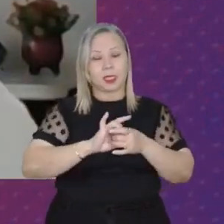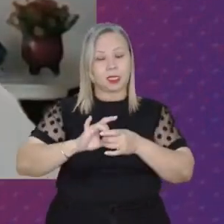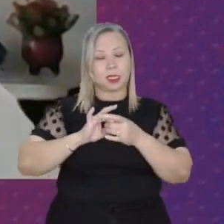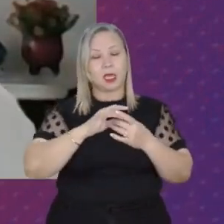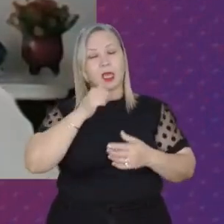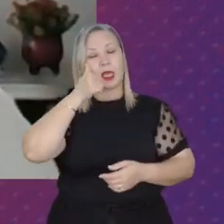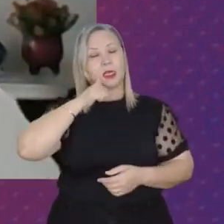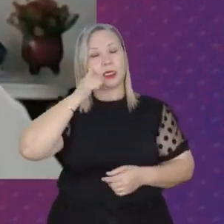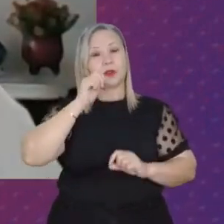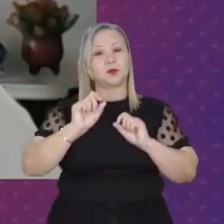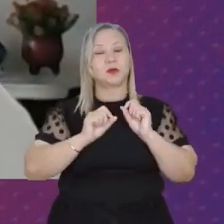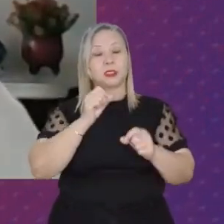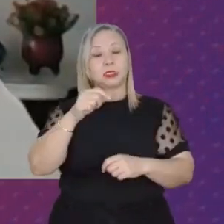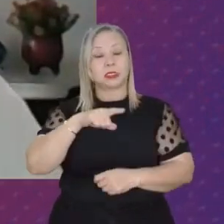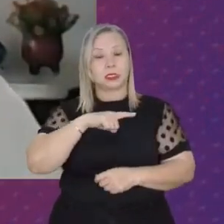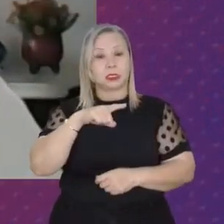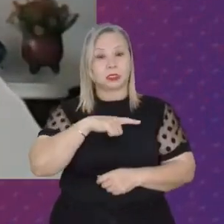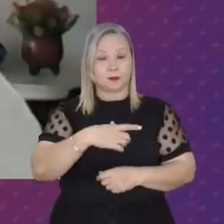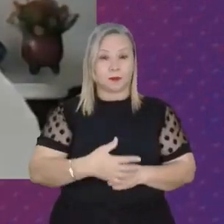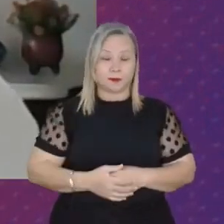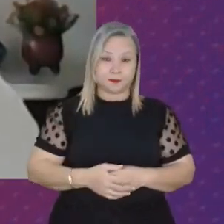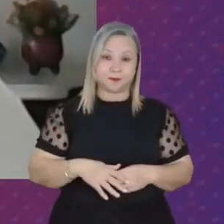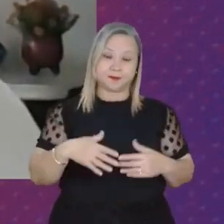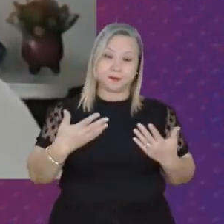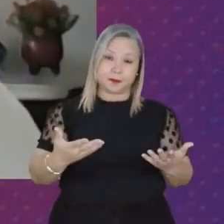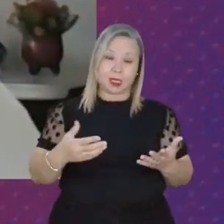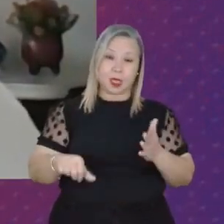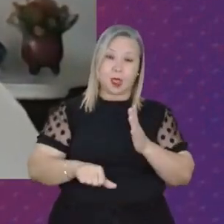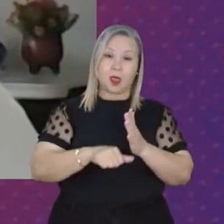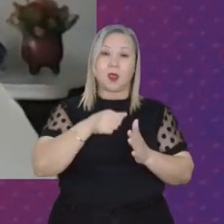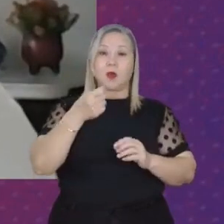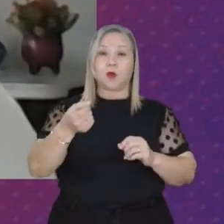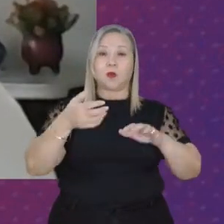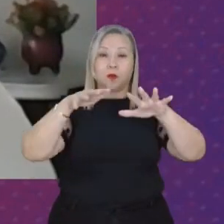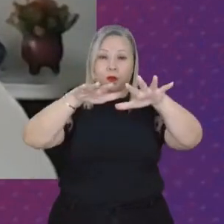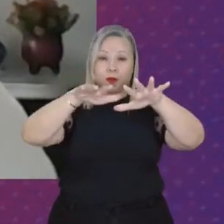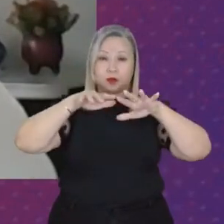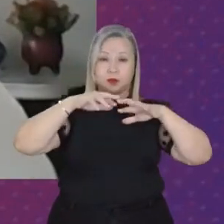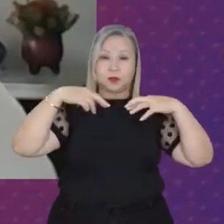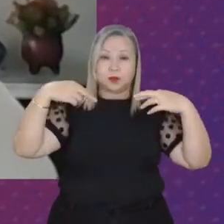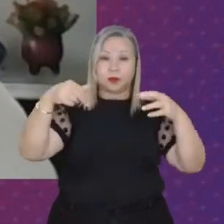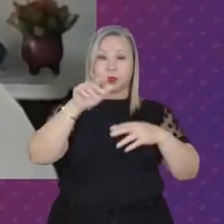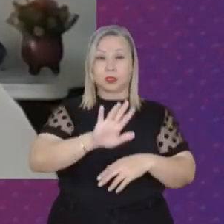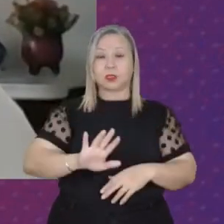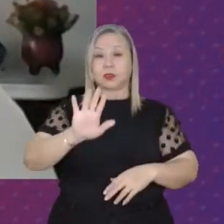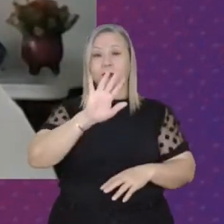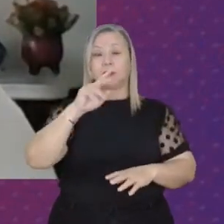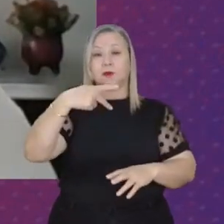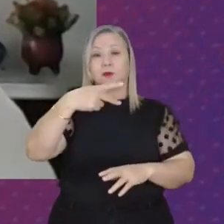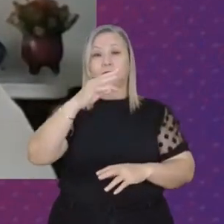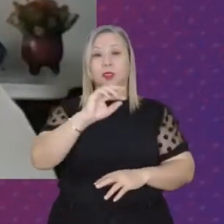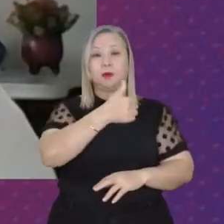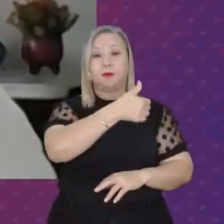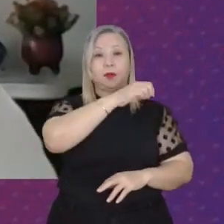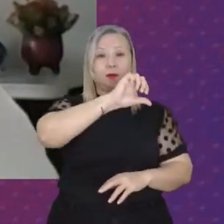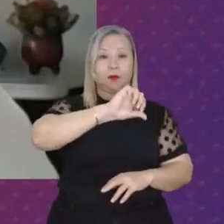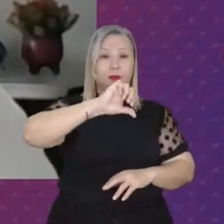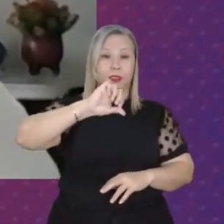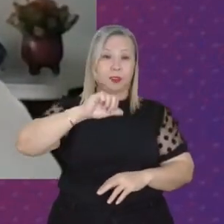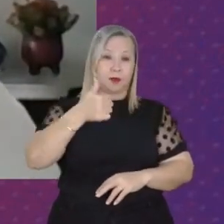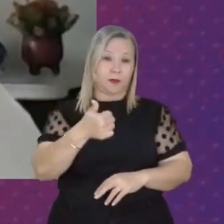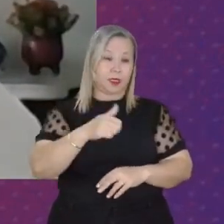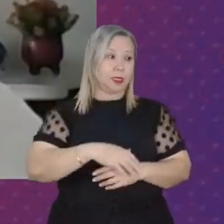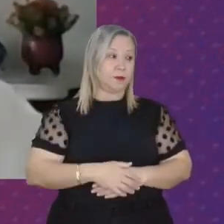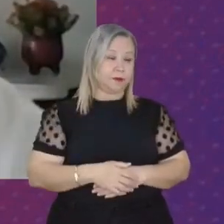mulheres existissem. Então, no primeiro Congresso Nacional do PT, em